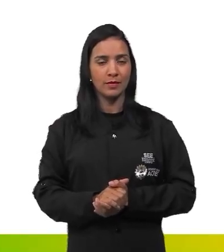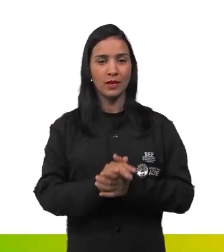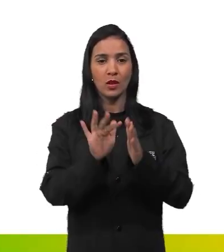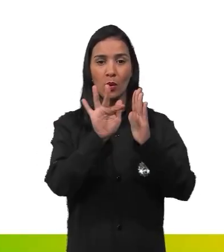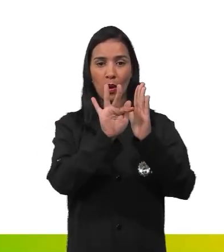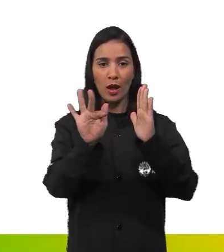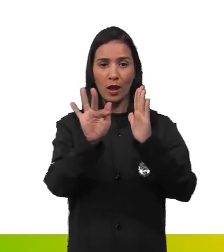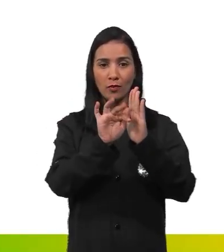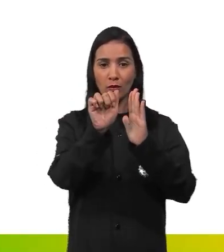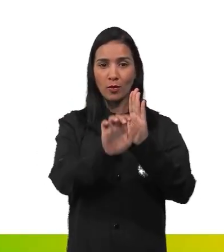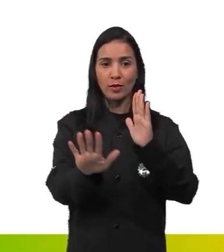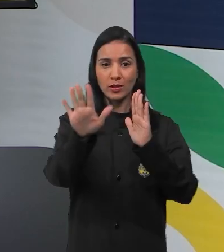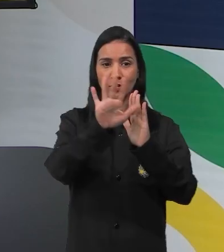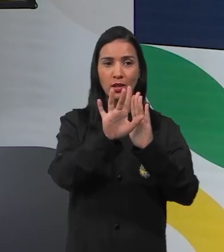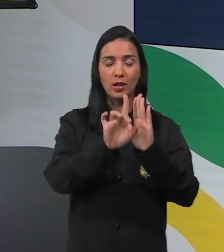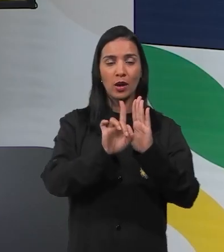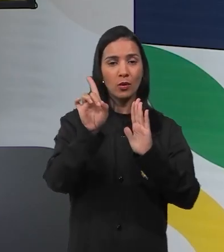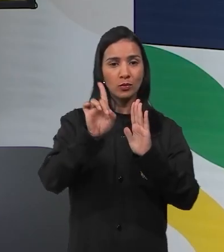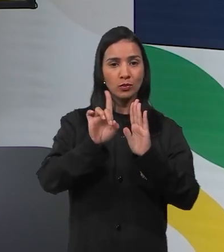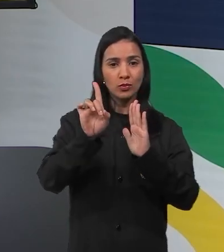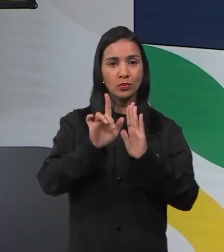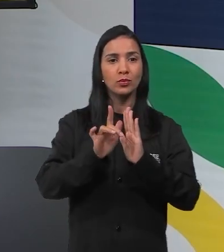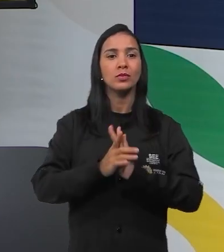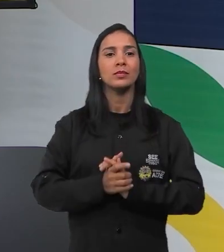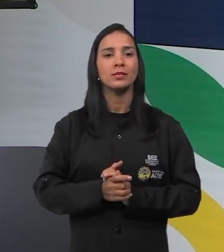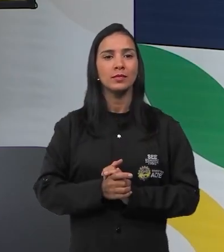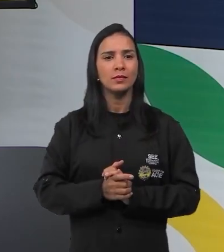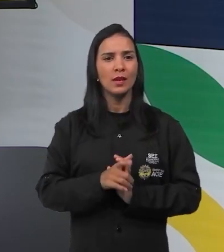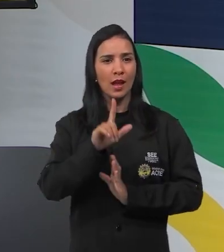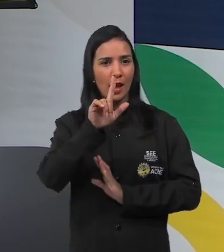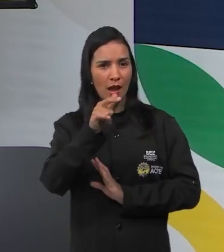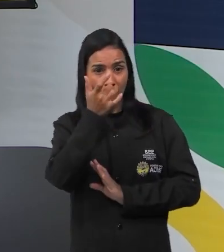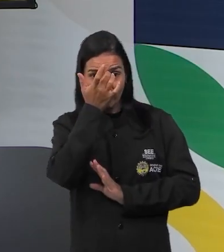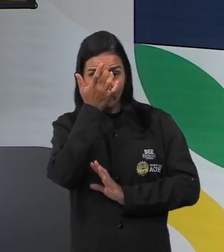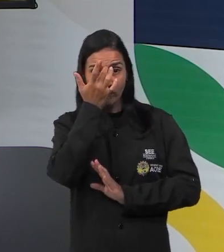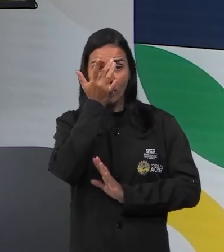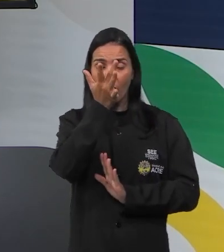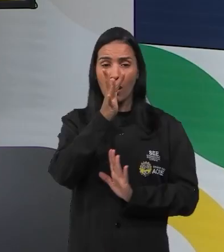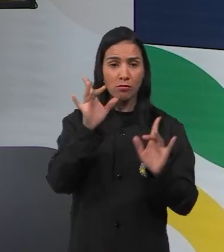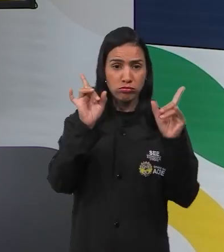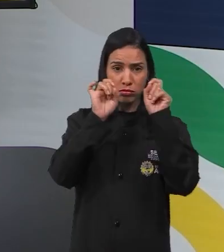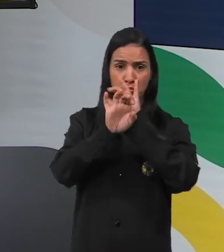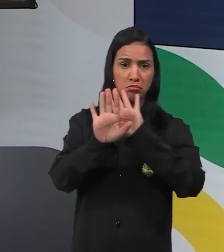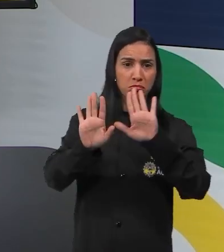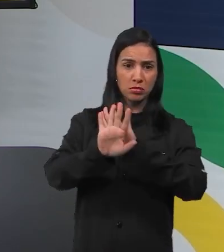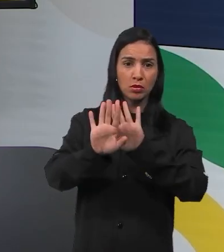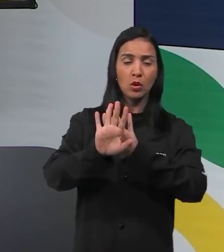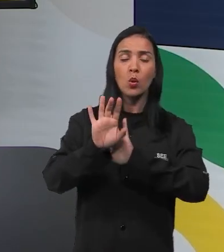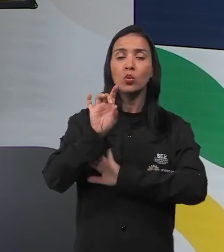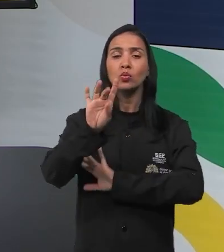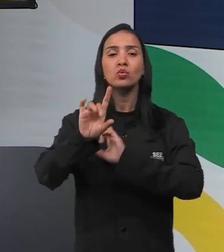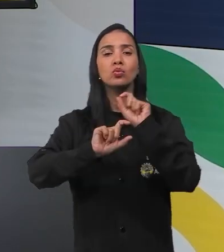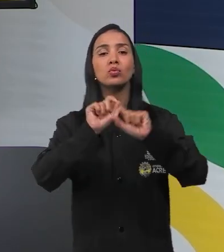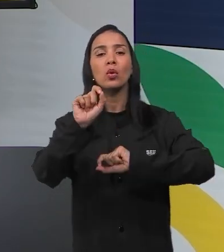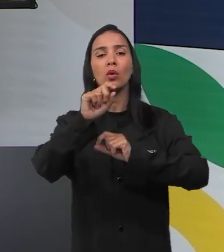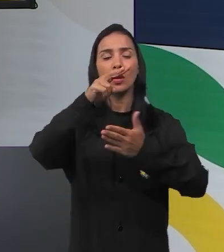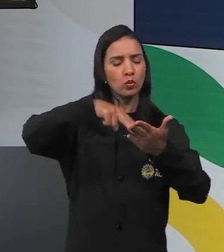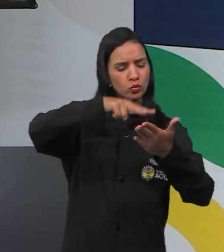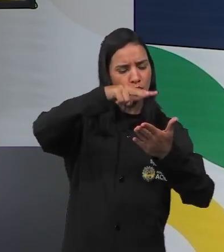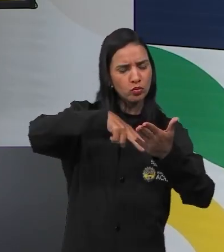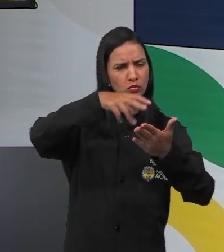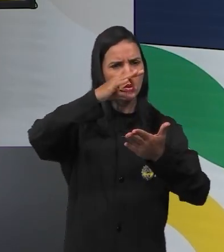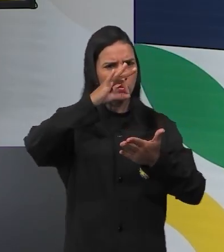da progressão aritmética. Veja que não é complicado, é só você fazer as leituras corretamente